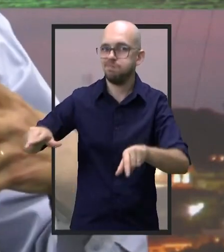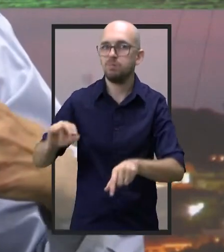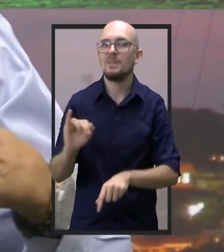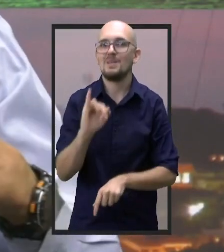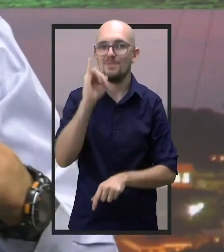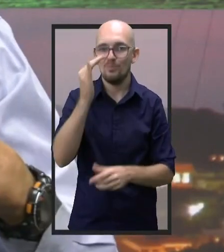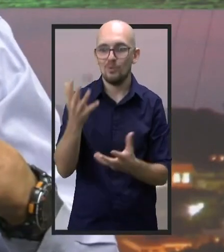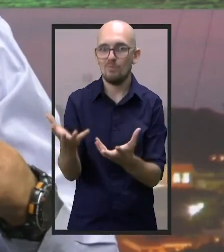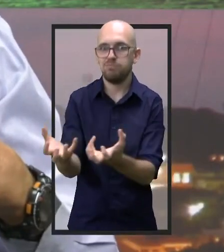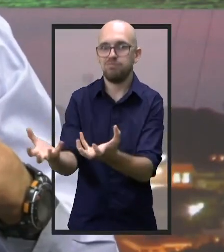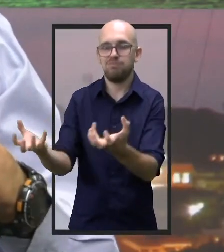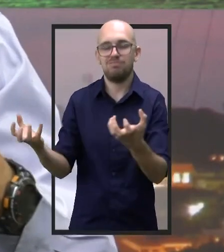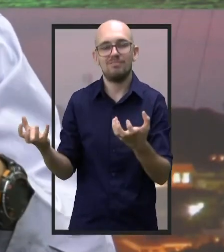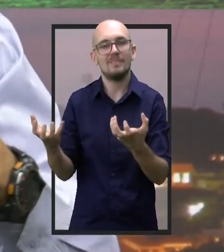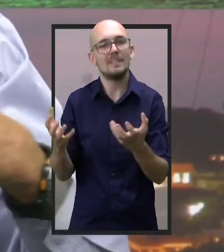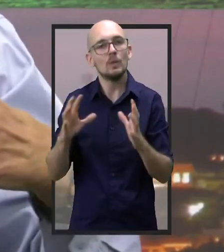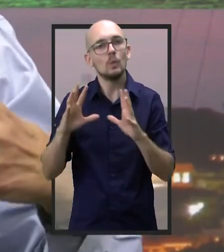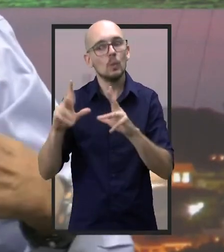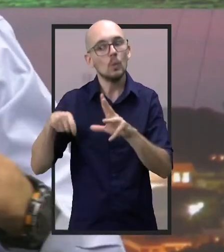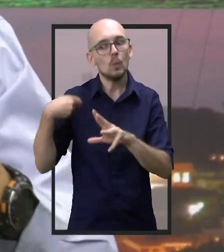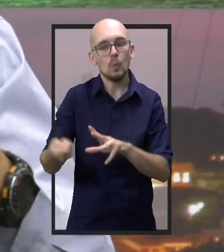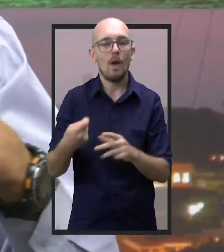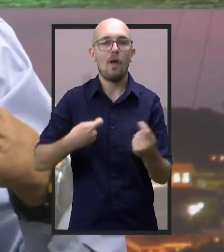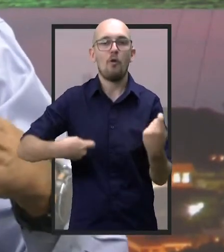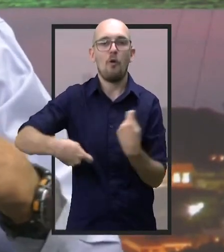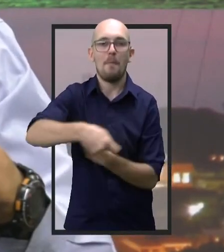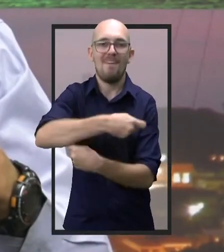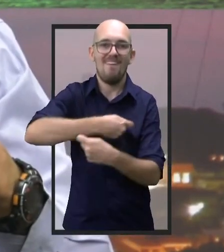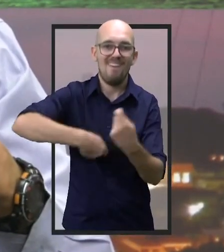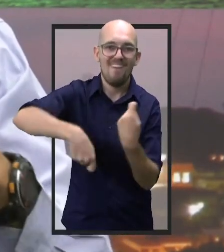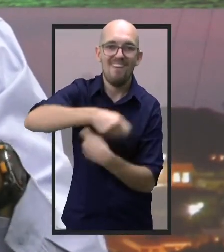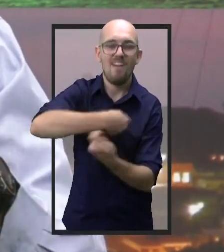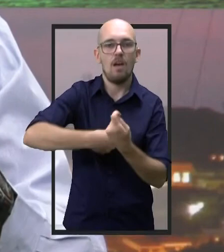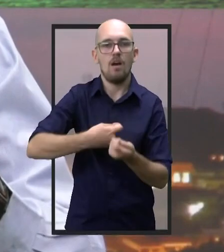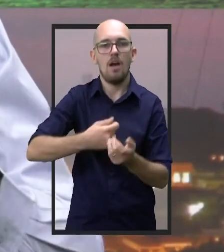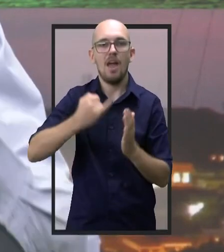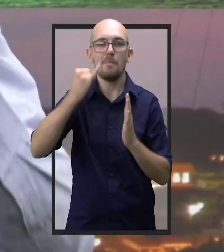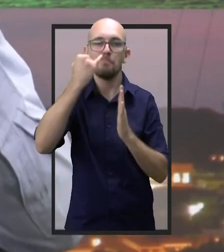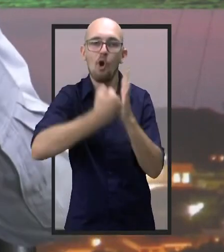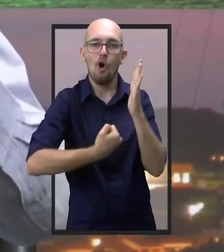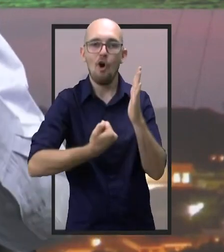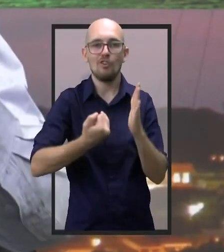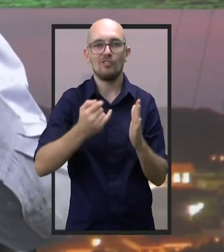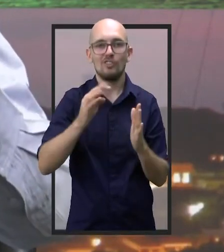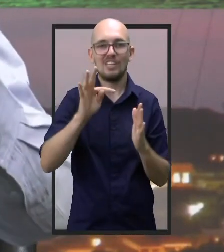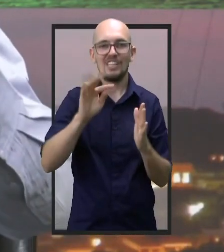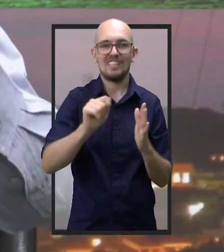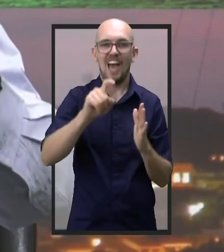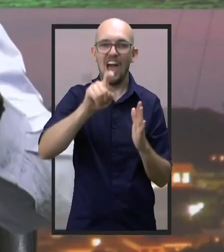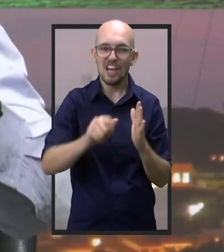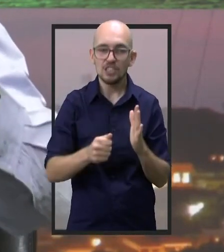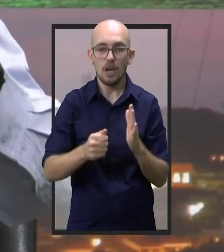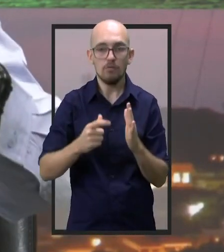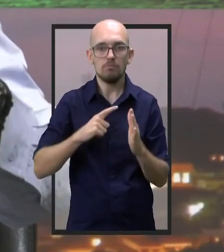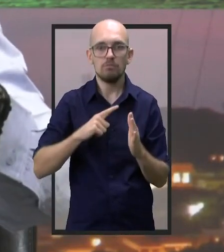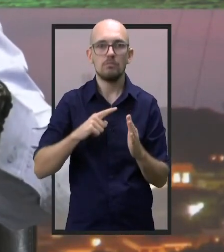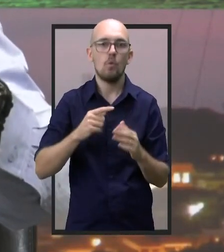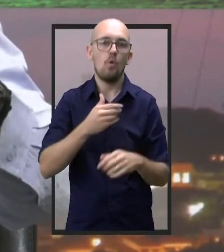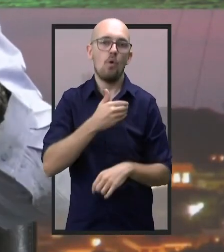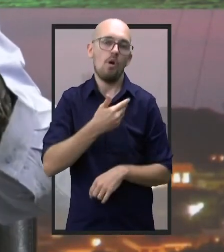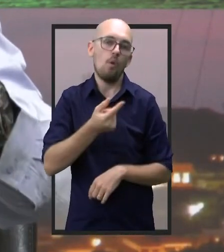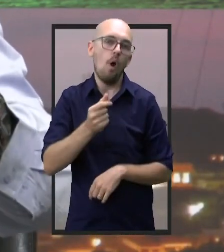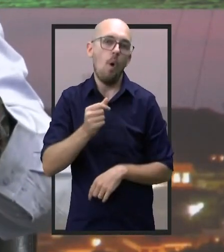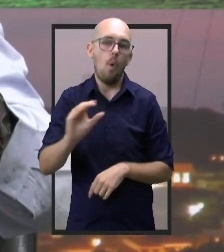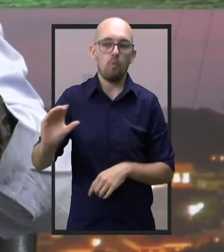toda essa economia gera impostos e taxas que vai sim participar que os orçamentos